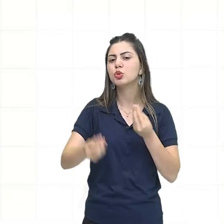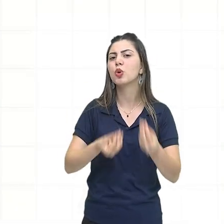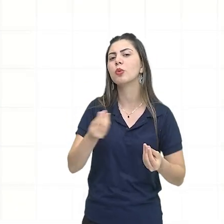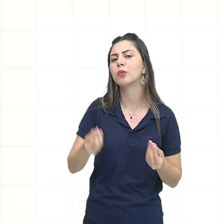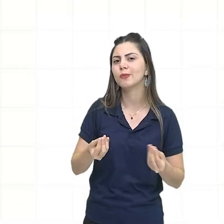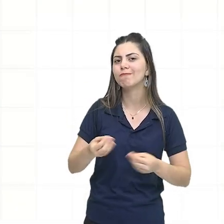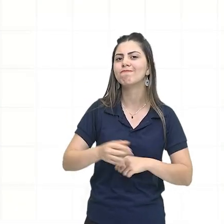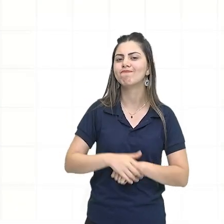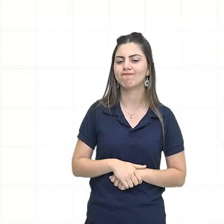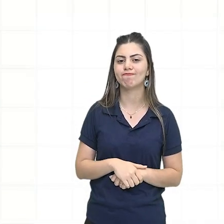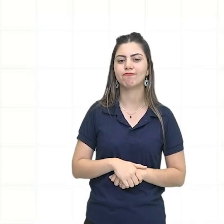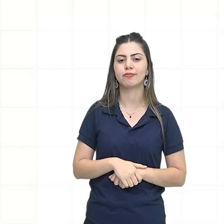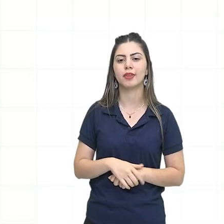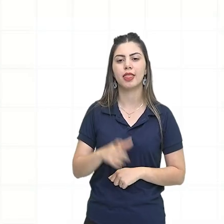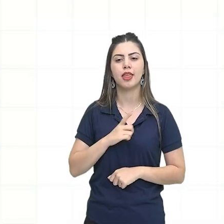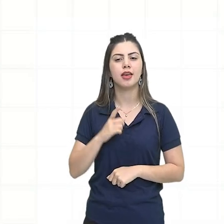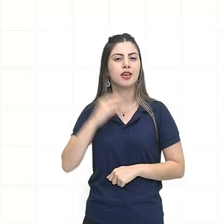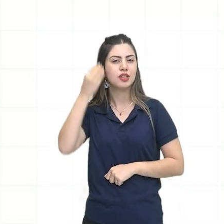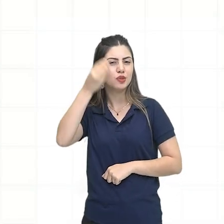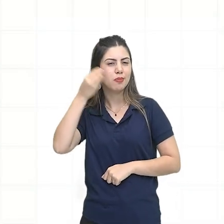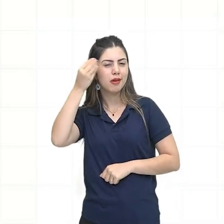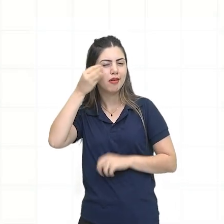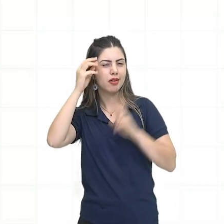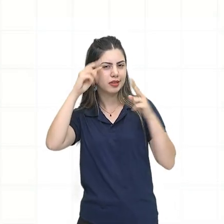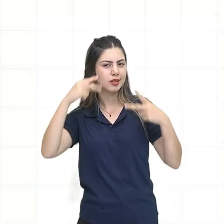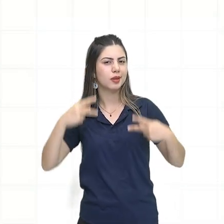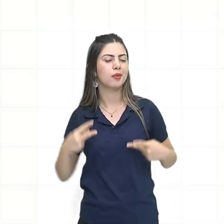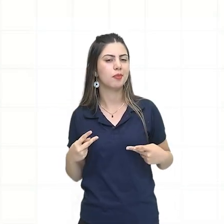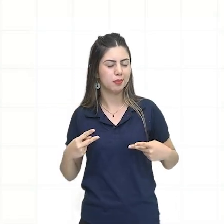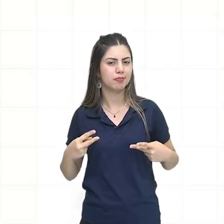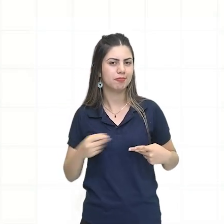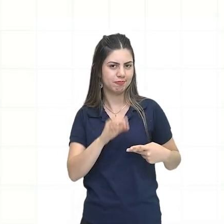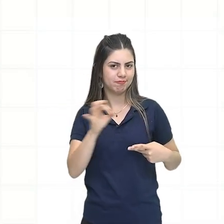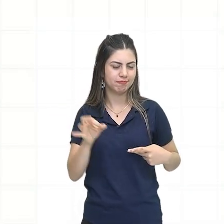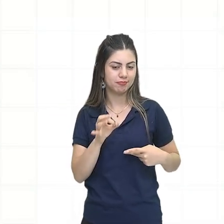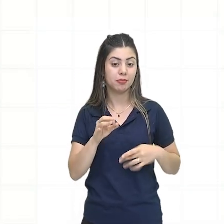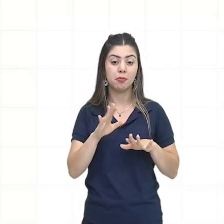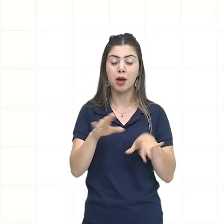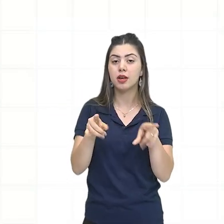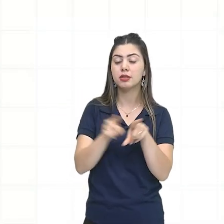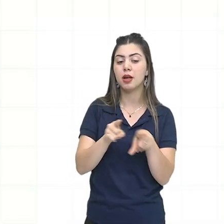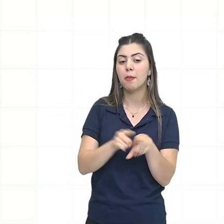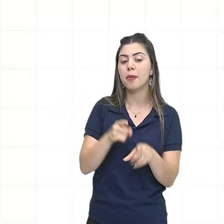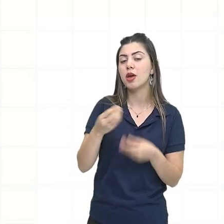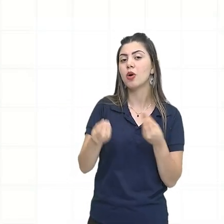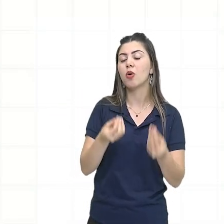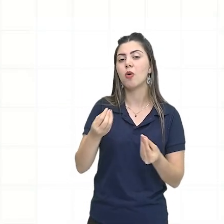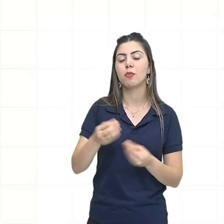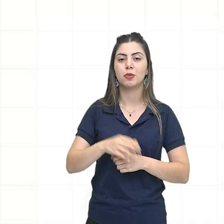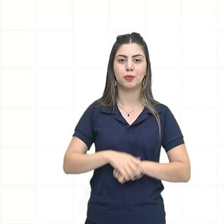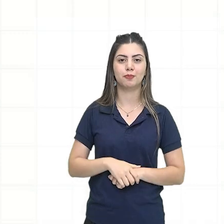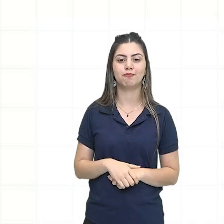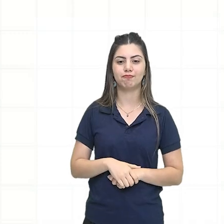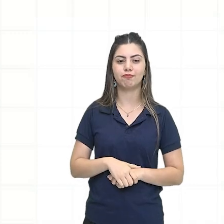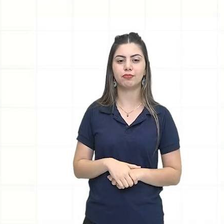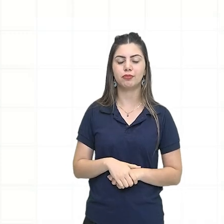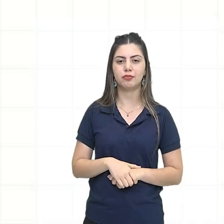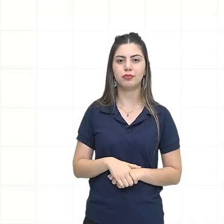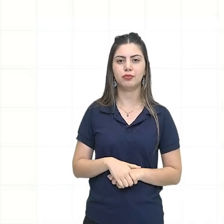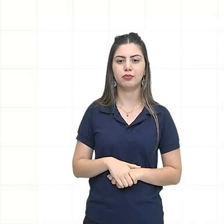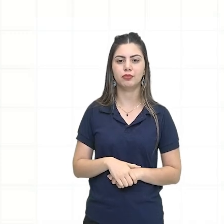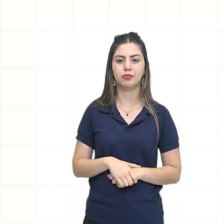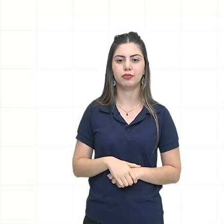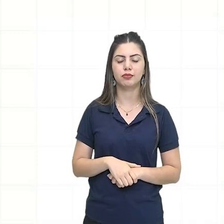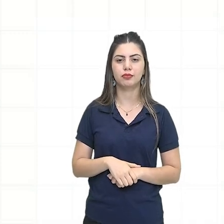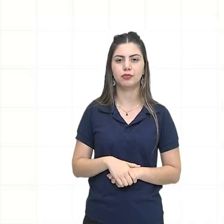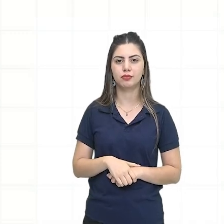conjuga nossa experiência de humanidade, mas ao mesmo tempo, ele